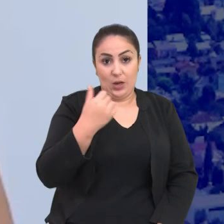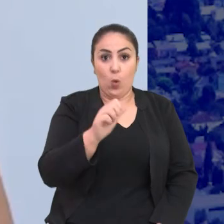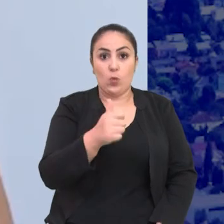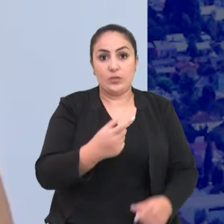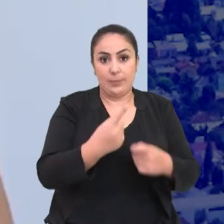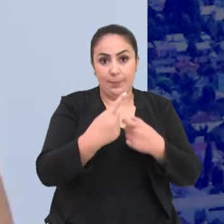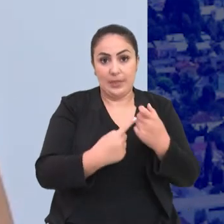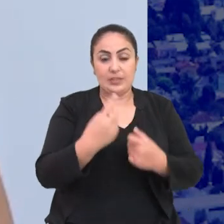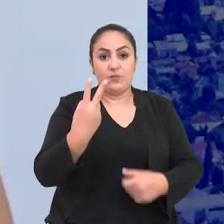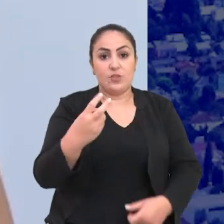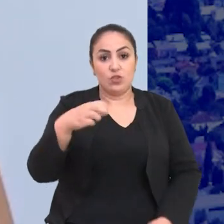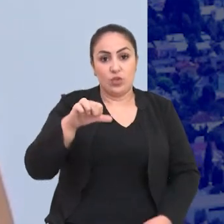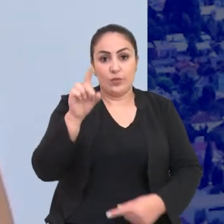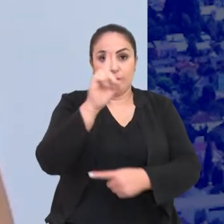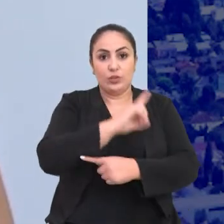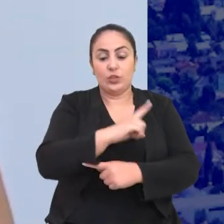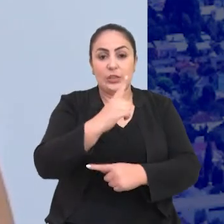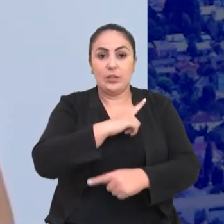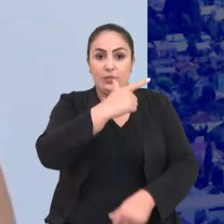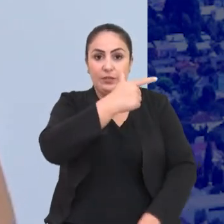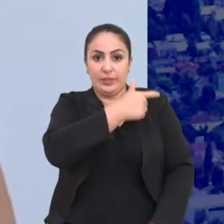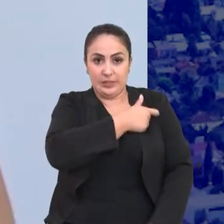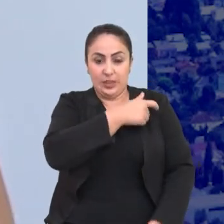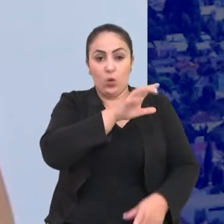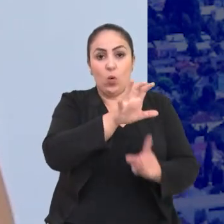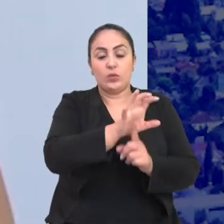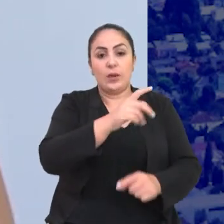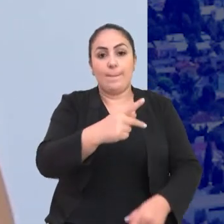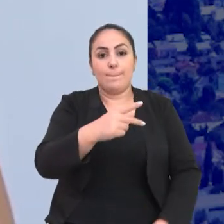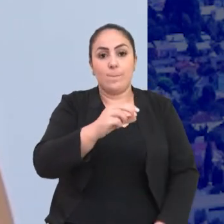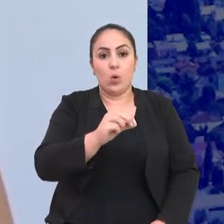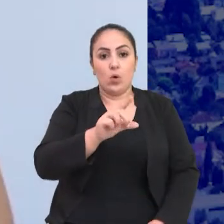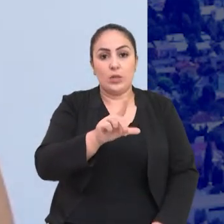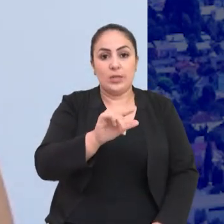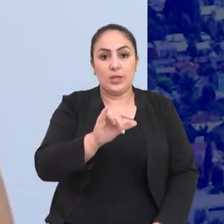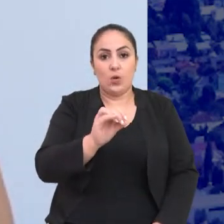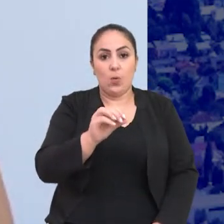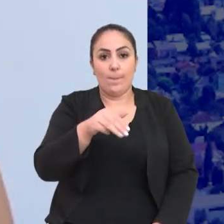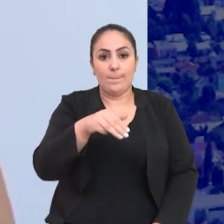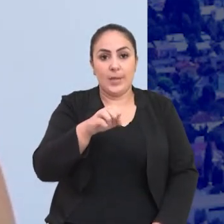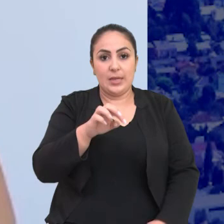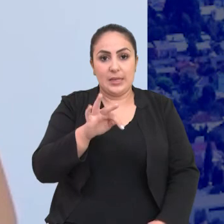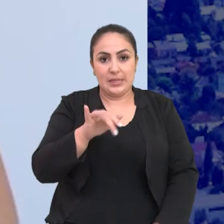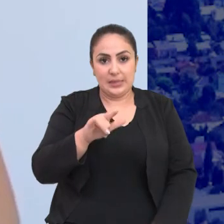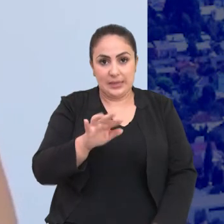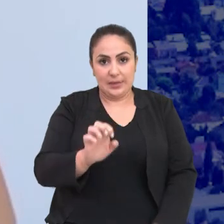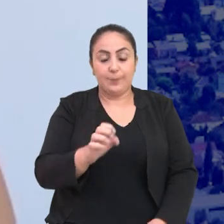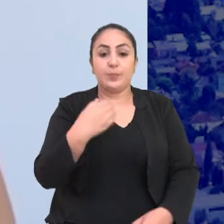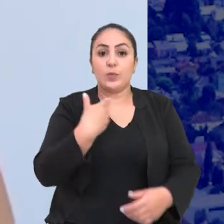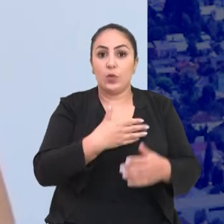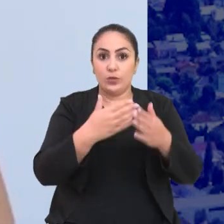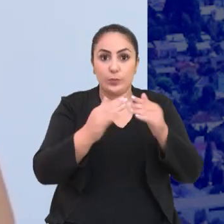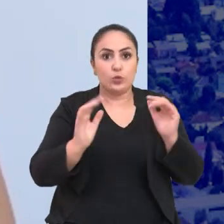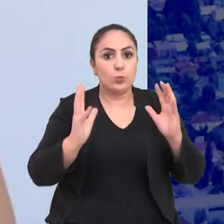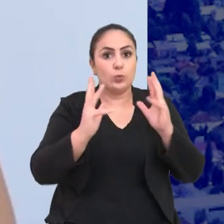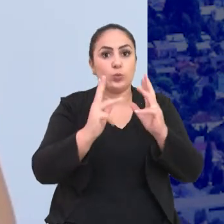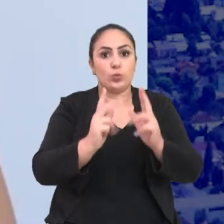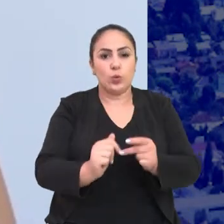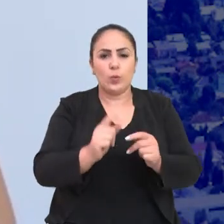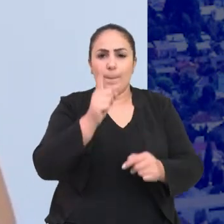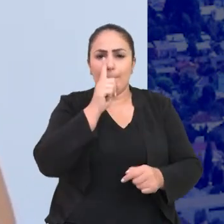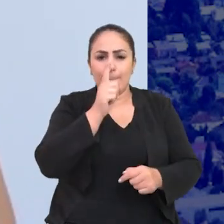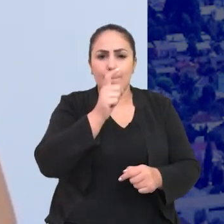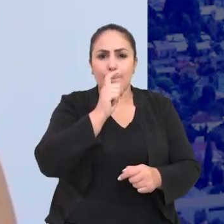anos, 11 meses e 29 dias foram imunizadas contra a poliomielite. Então, nós solicitamos